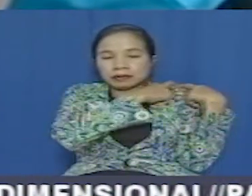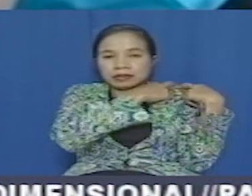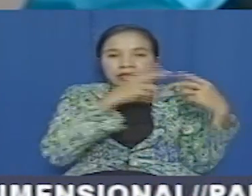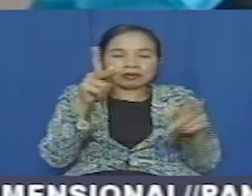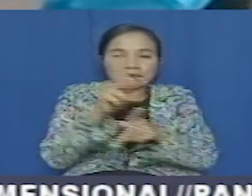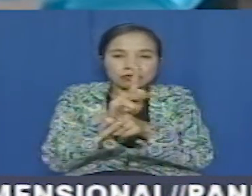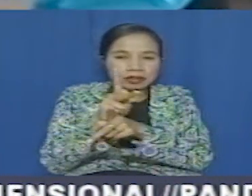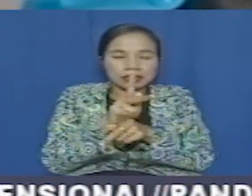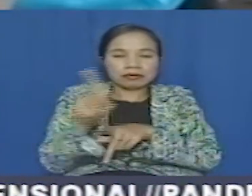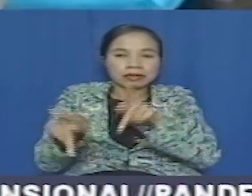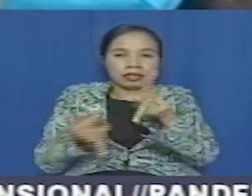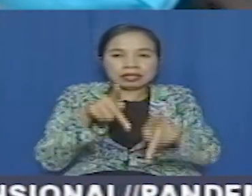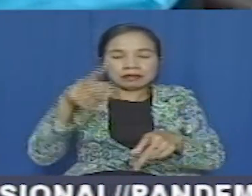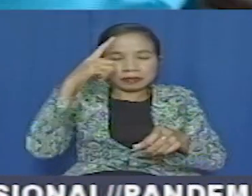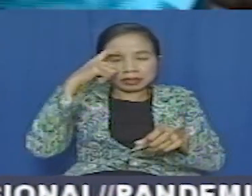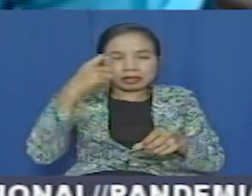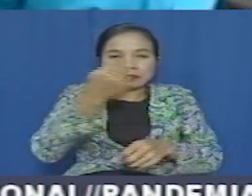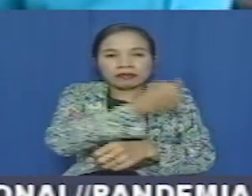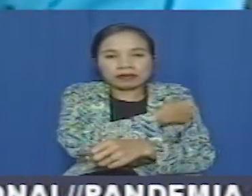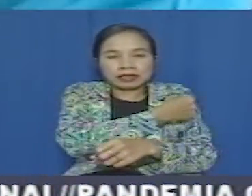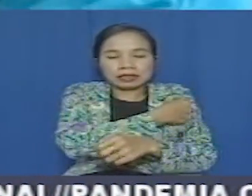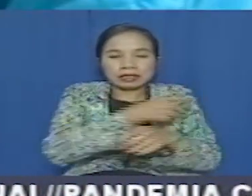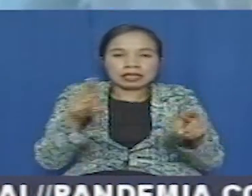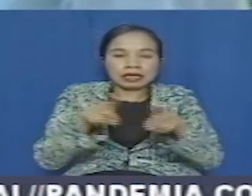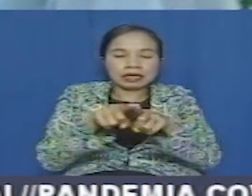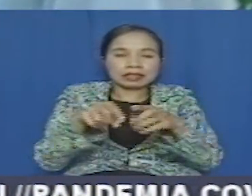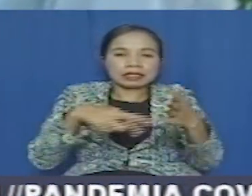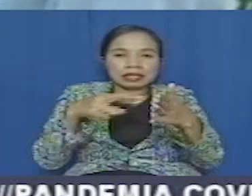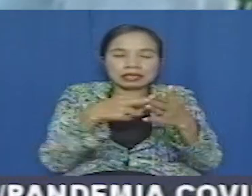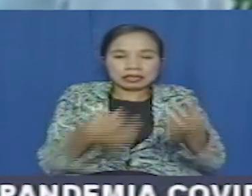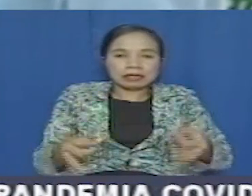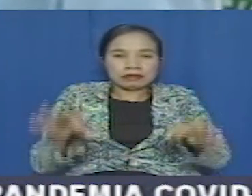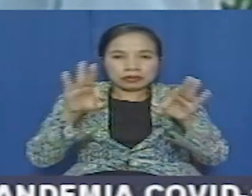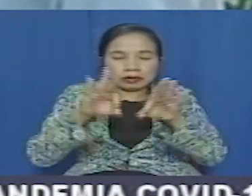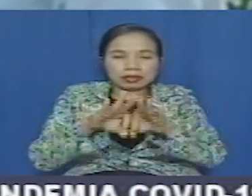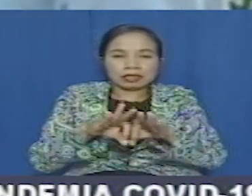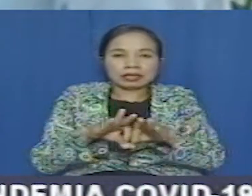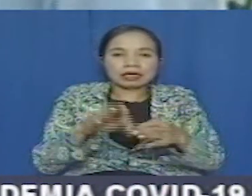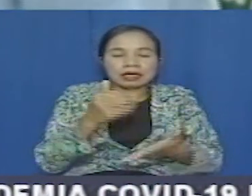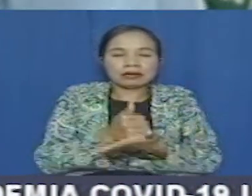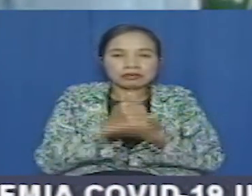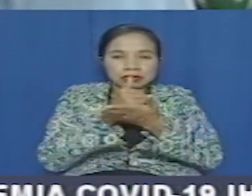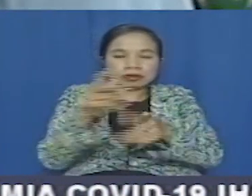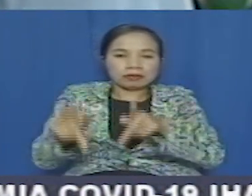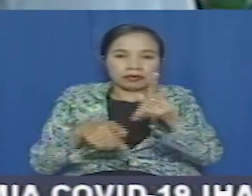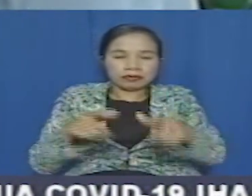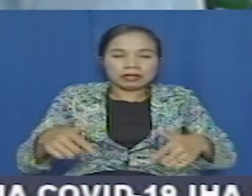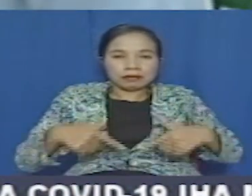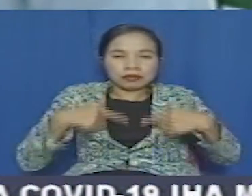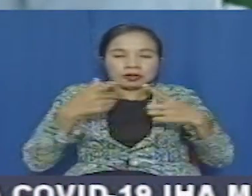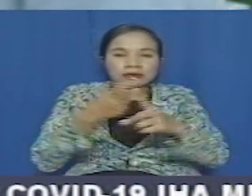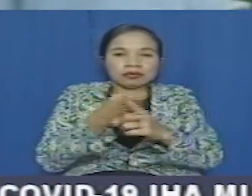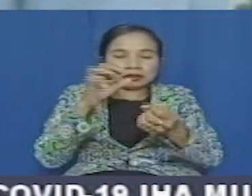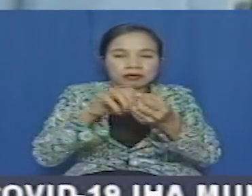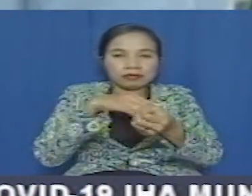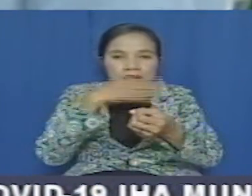nenia cidadão. Também, vacina é uma medida importante a tu salva o povo na vida hoje Covid-19